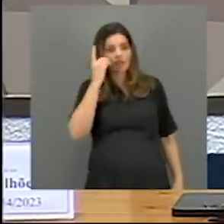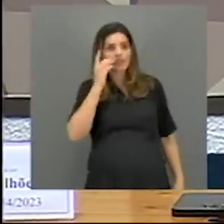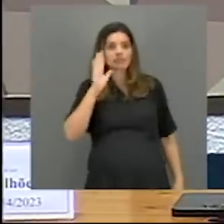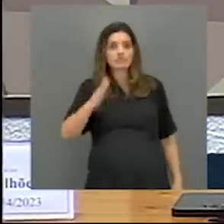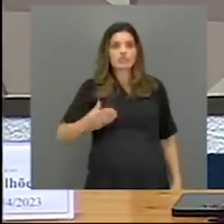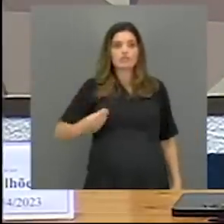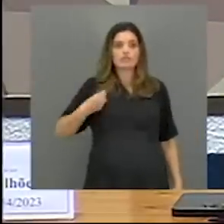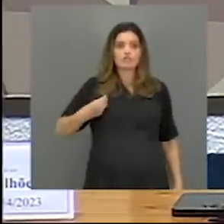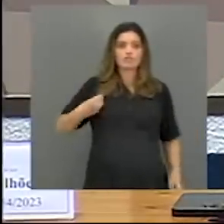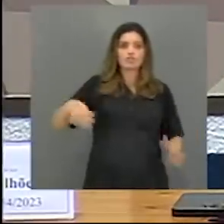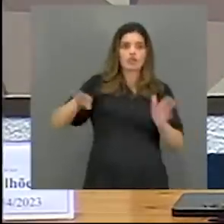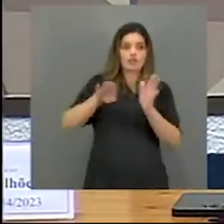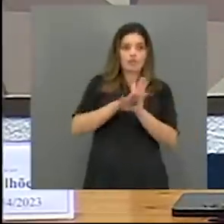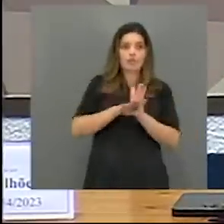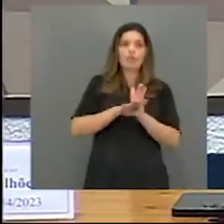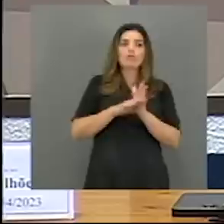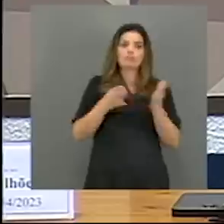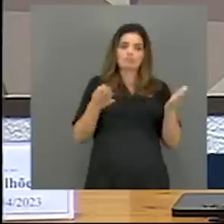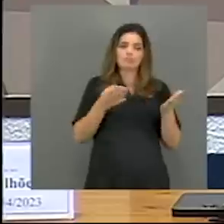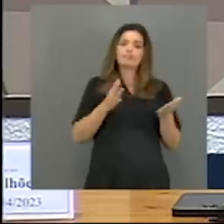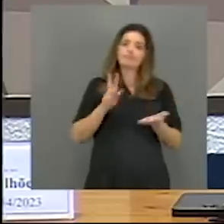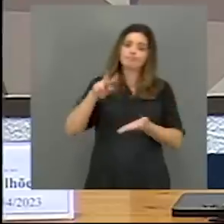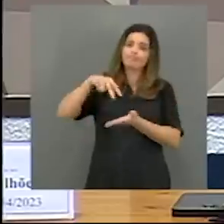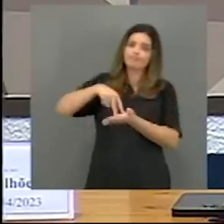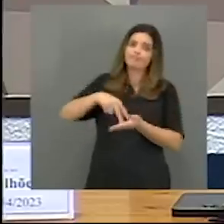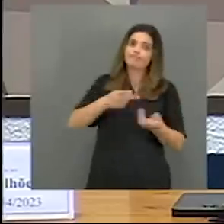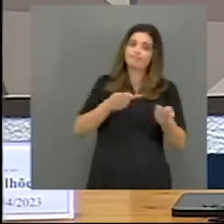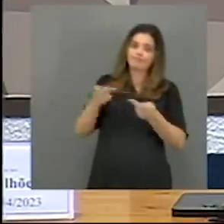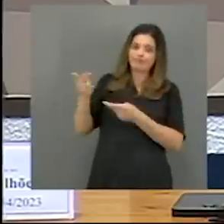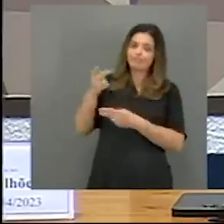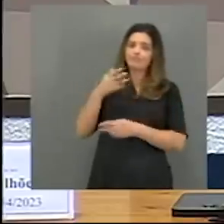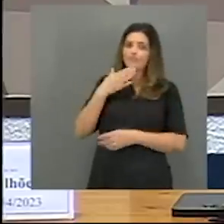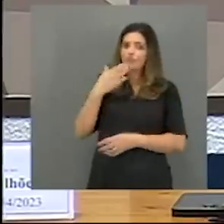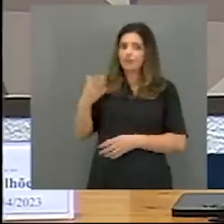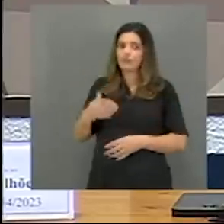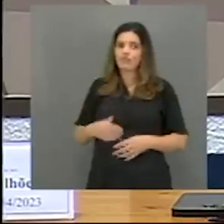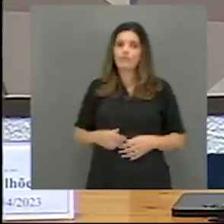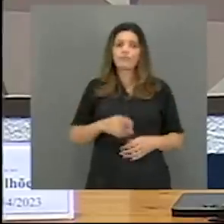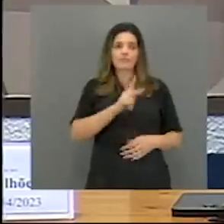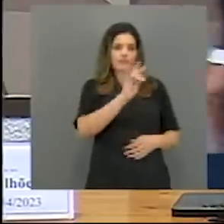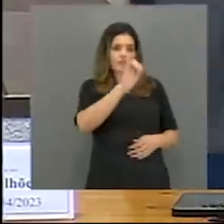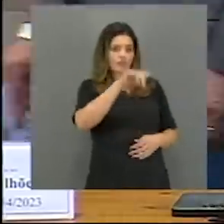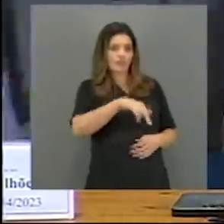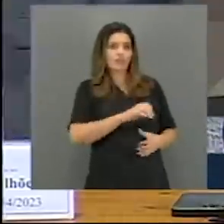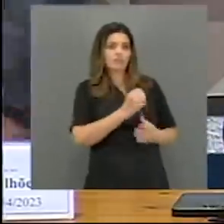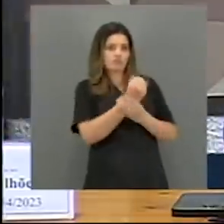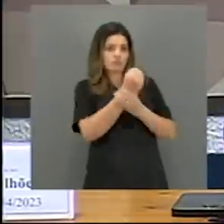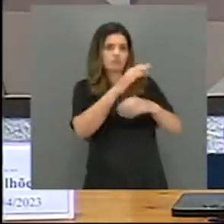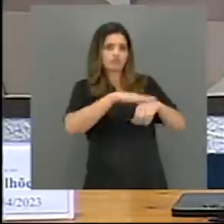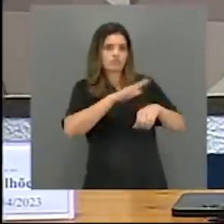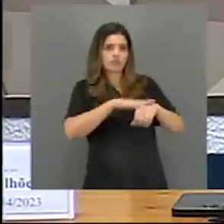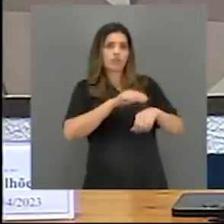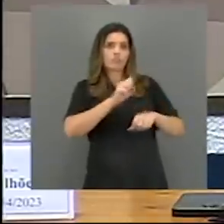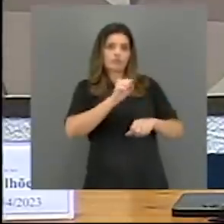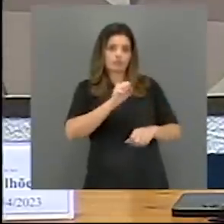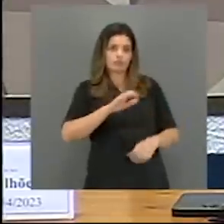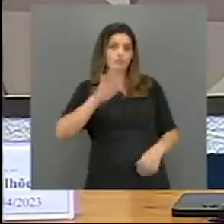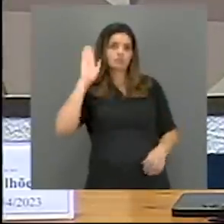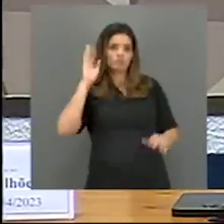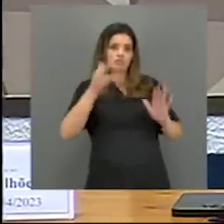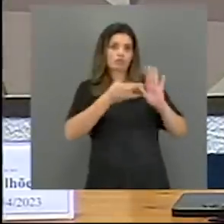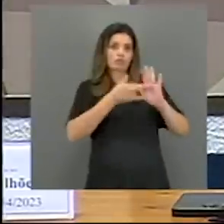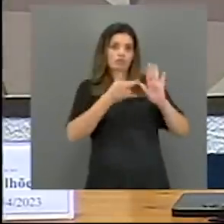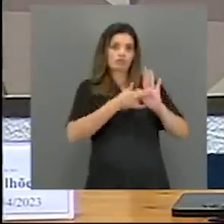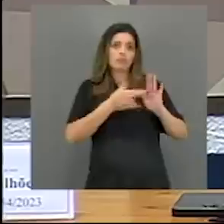participar da sessão, que possam ter espaço. Deputado Kim, está assegurado o seu tempo e está assegurado as suas questões de ordem quando forem